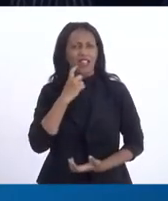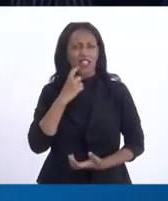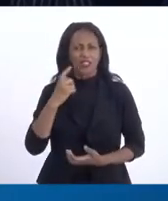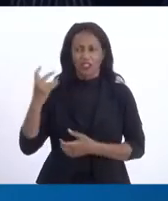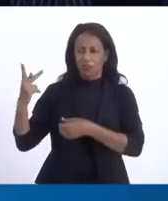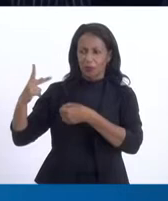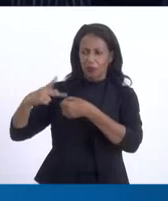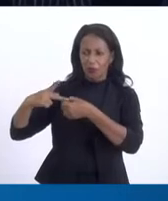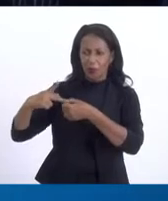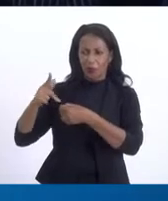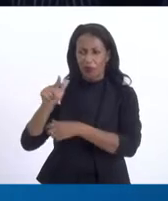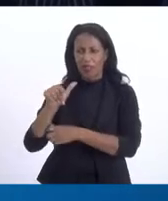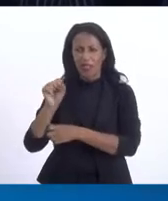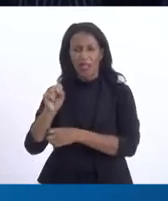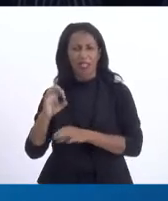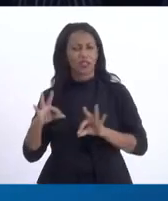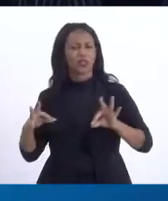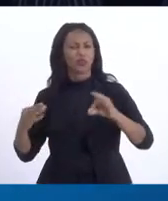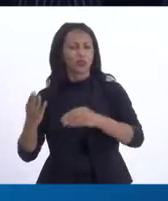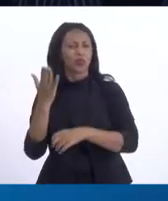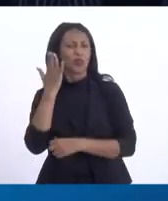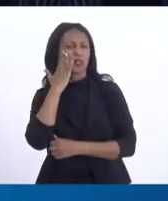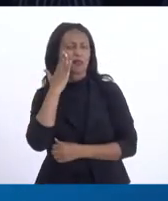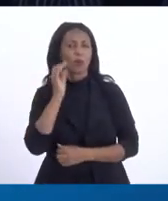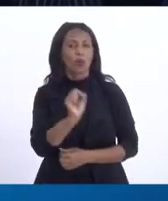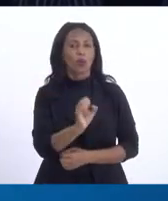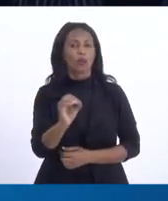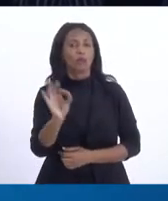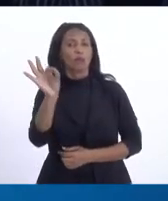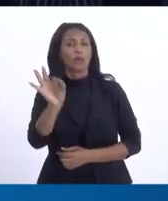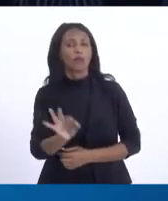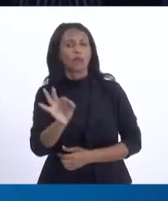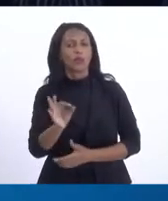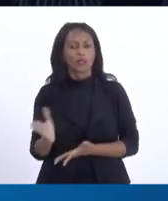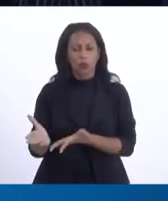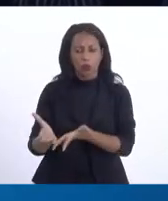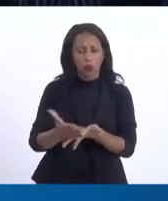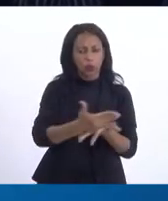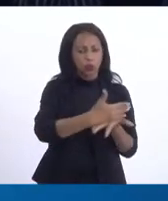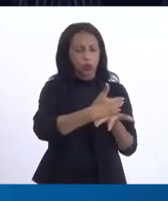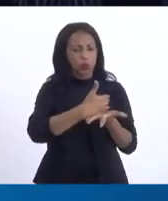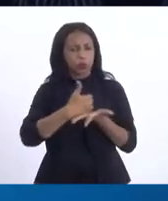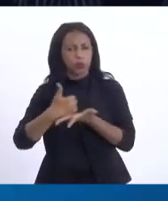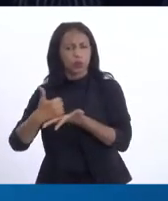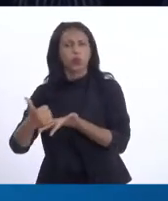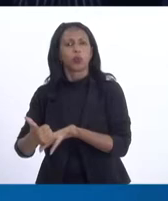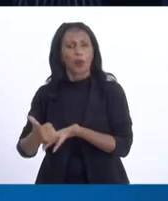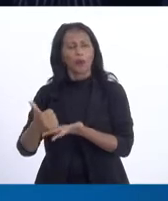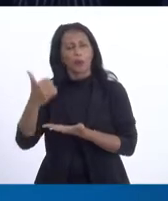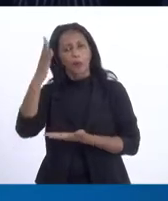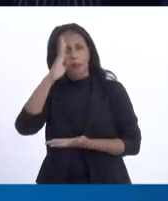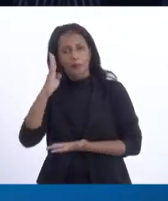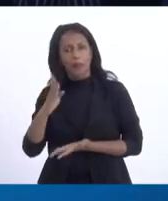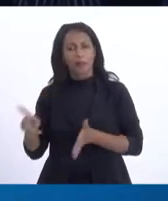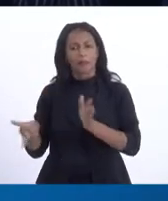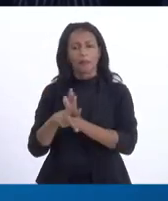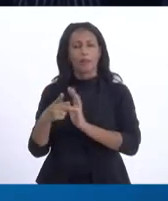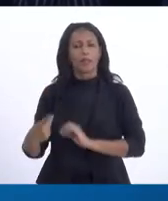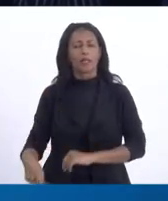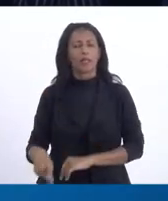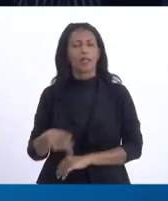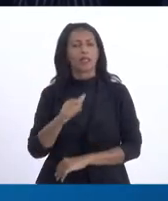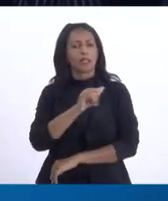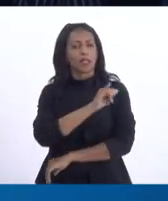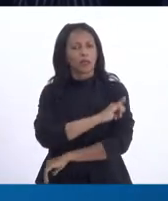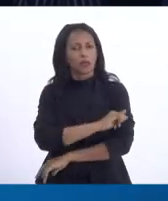petróleo e gás, todos nós sabemos, 80% dos recursos minerais do Brasil estão aqui no estado do